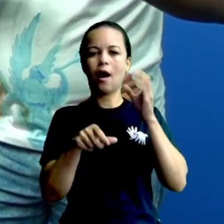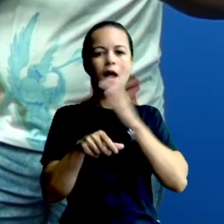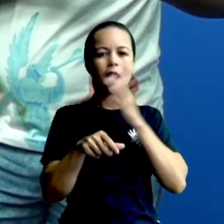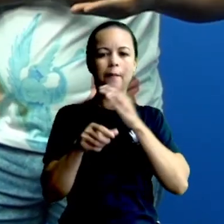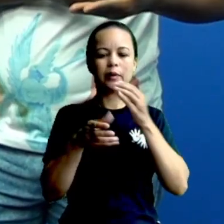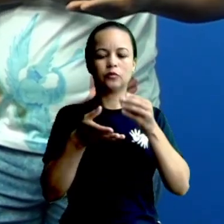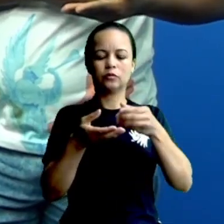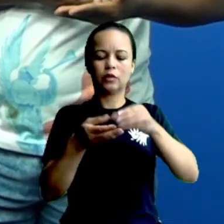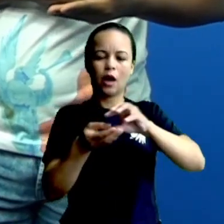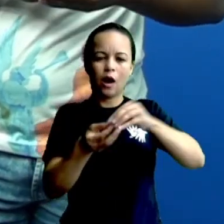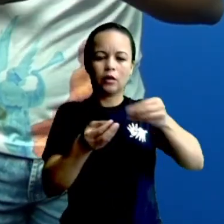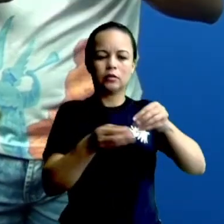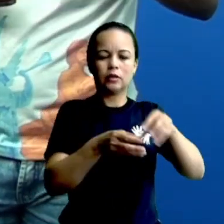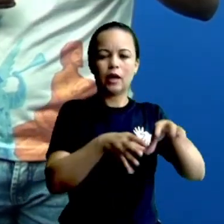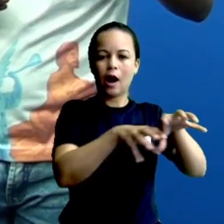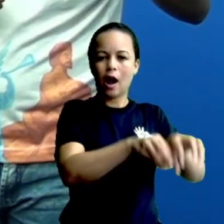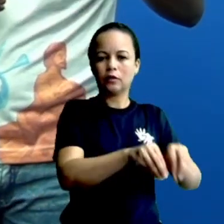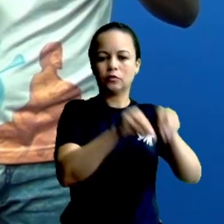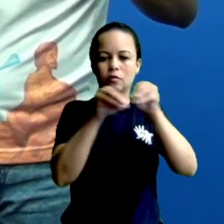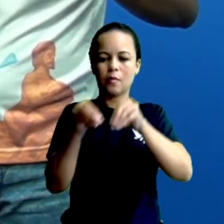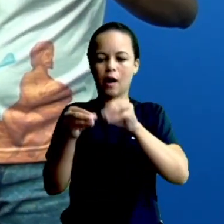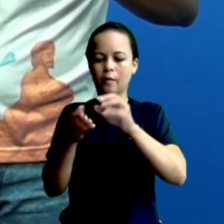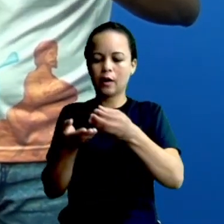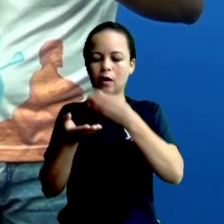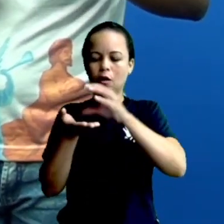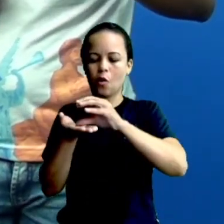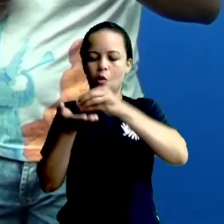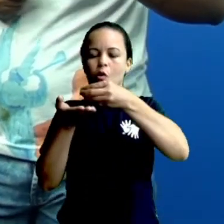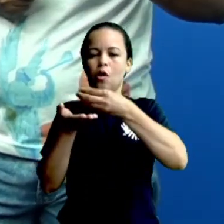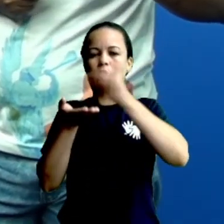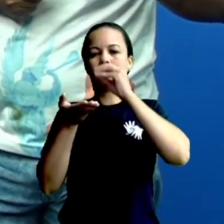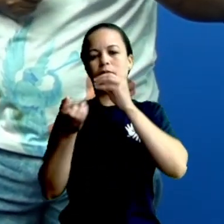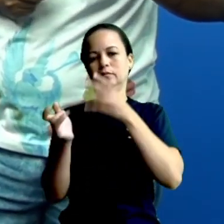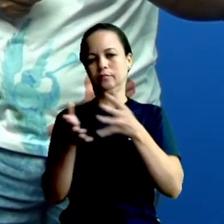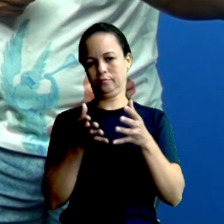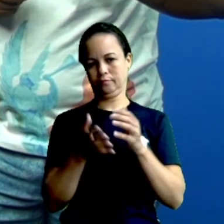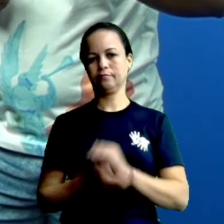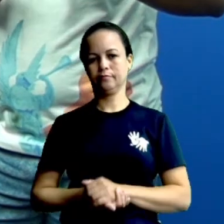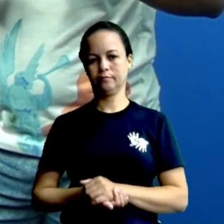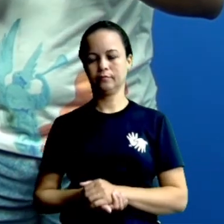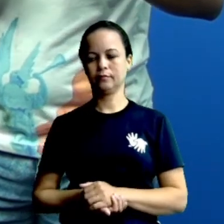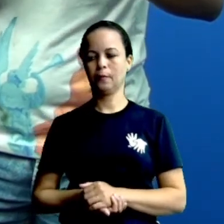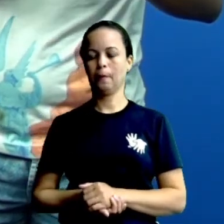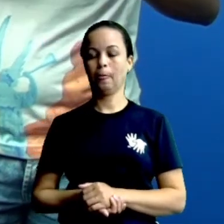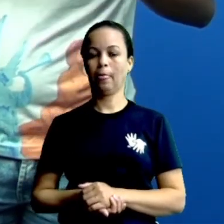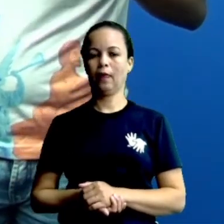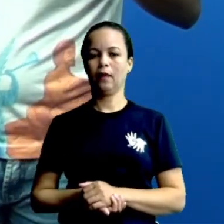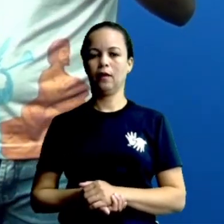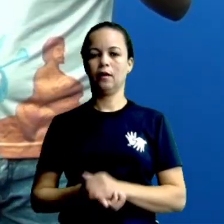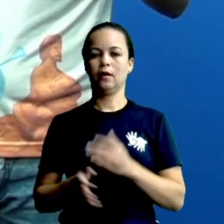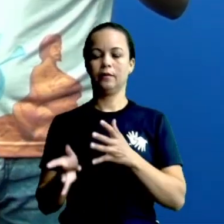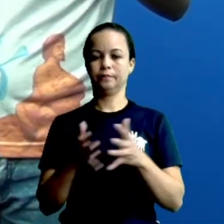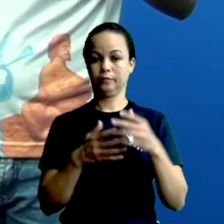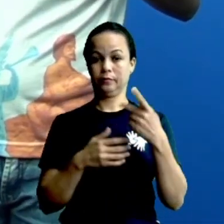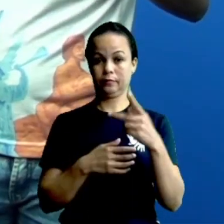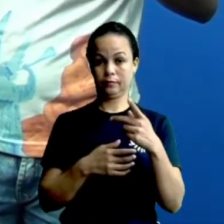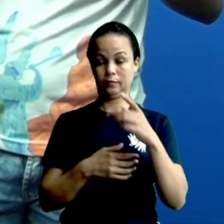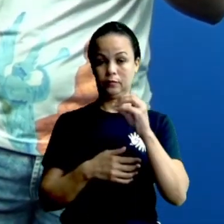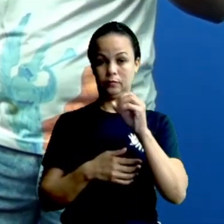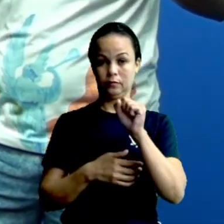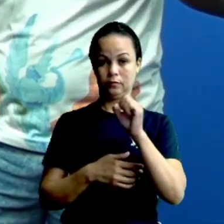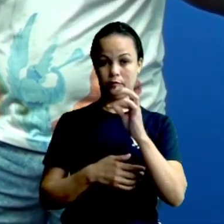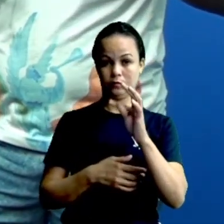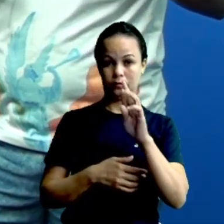é retirado do mar. Não pode passar muito tempo fora da refrigeração. Além disso, as ostras também